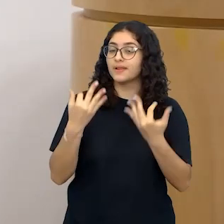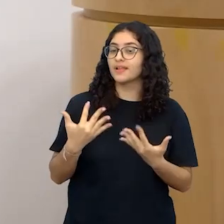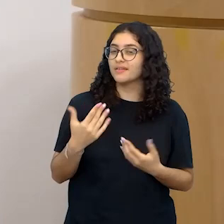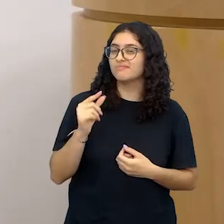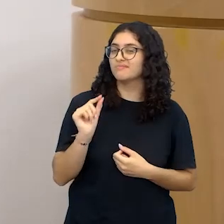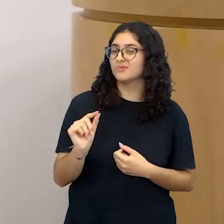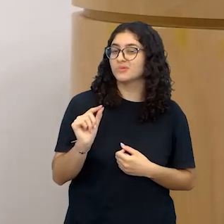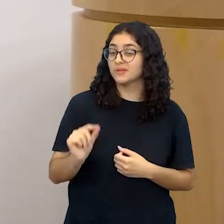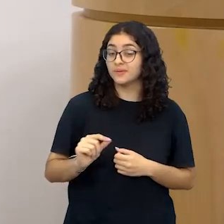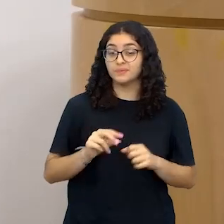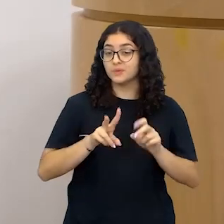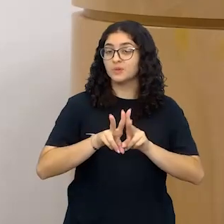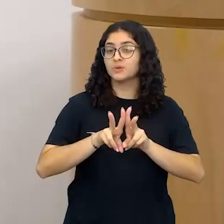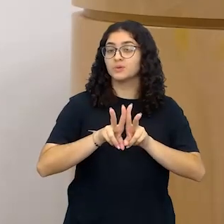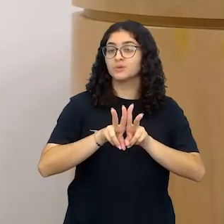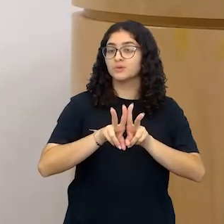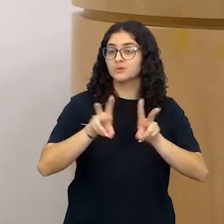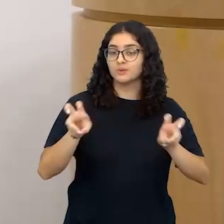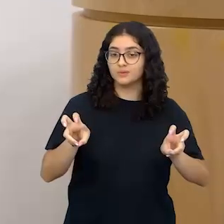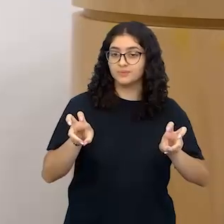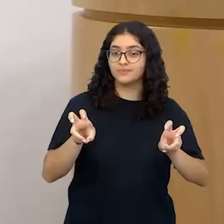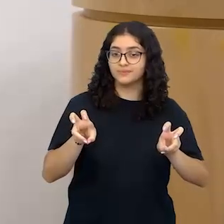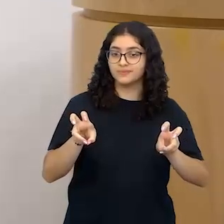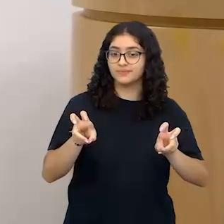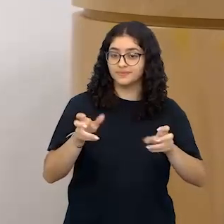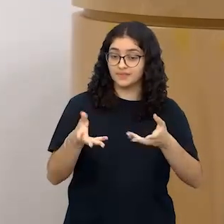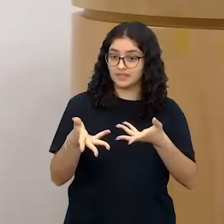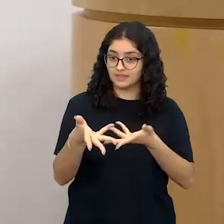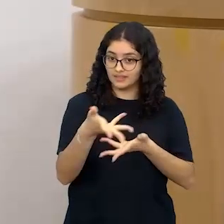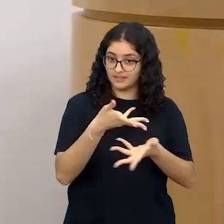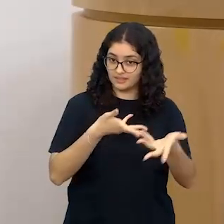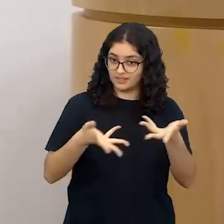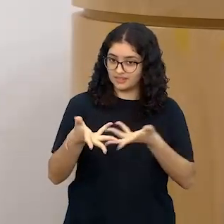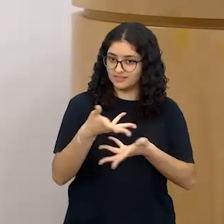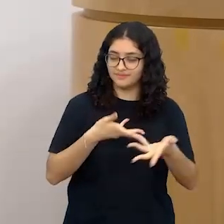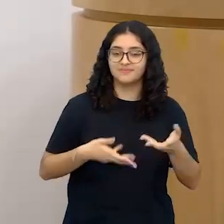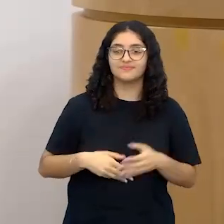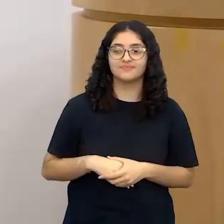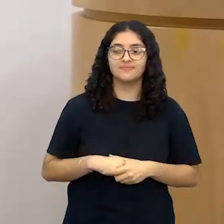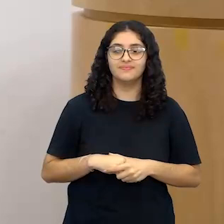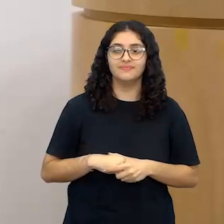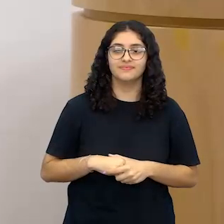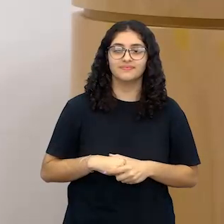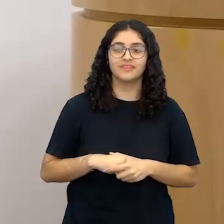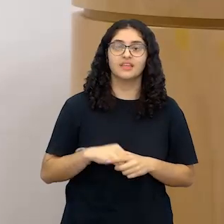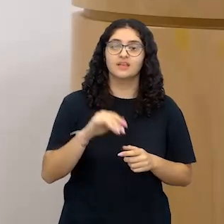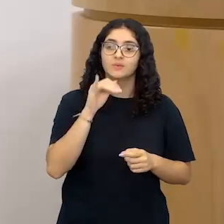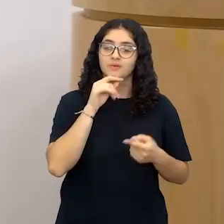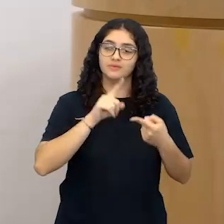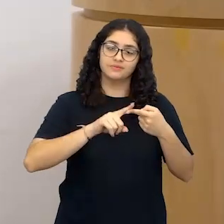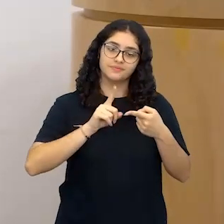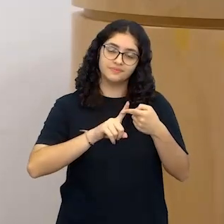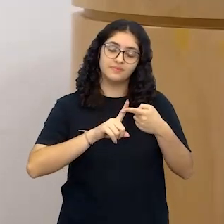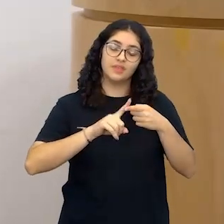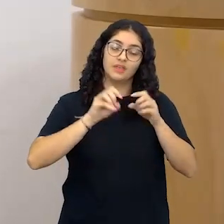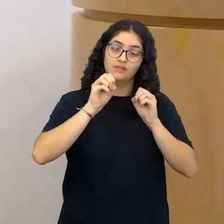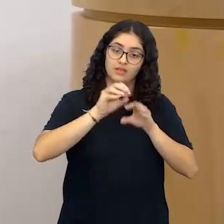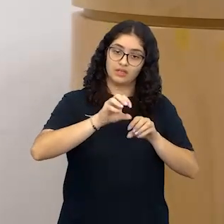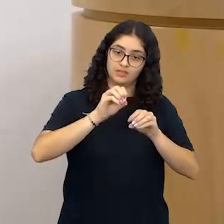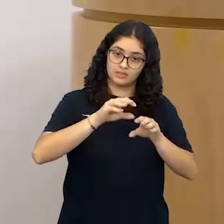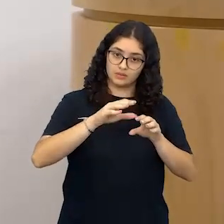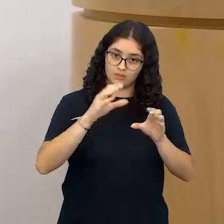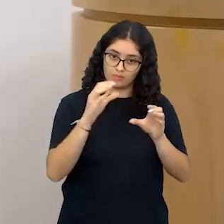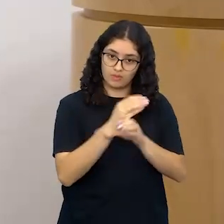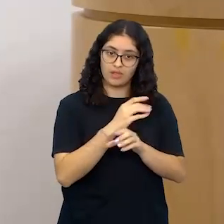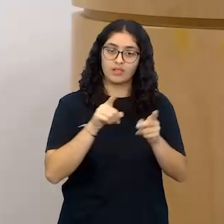vocês sobre essa interação. Qual que é essa relação da educação integral com esse